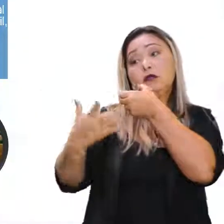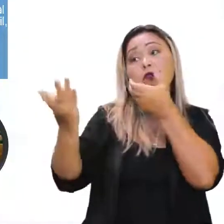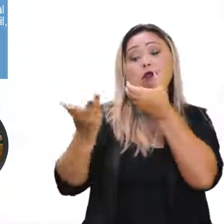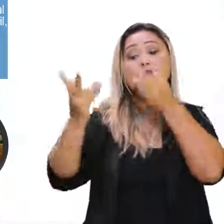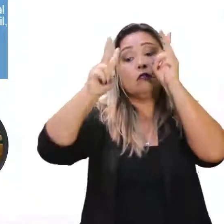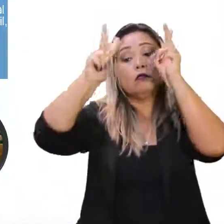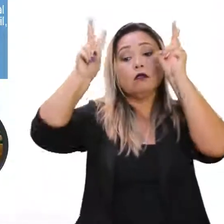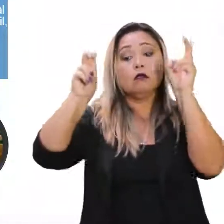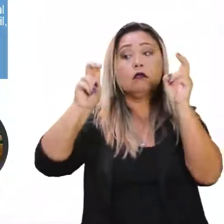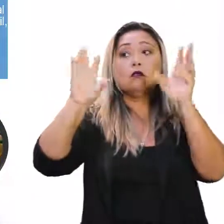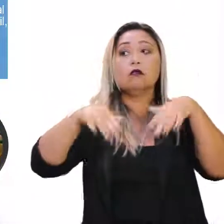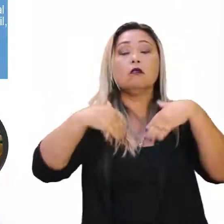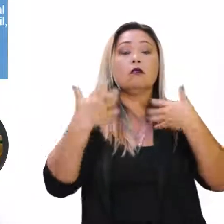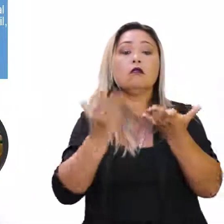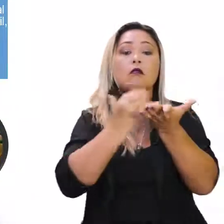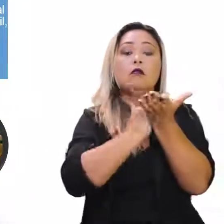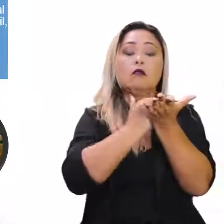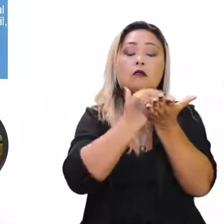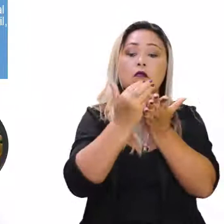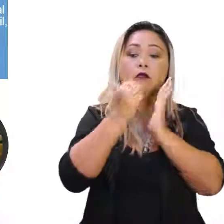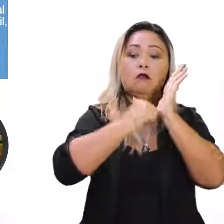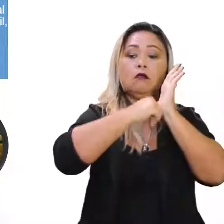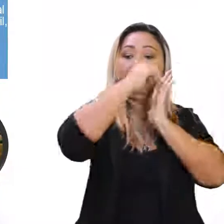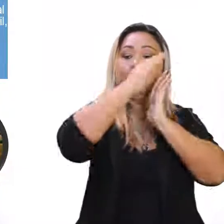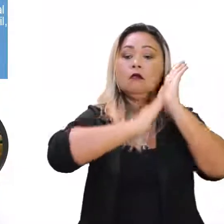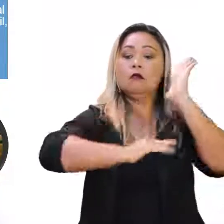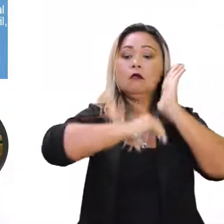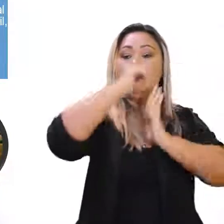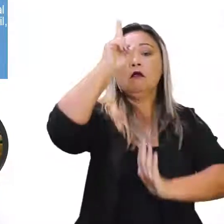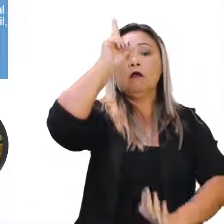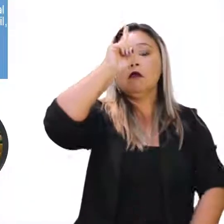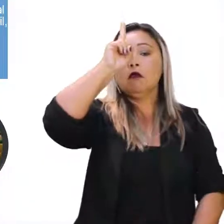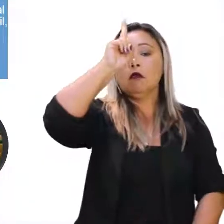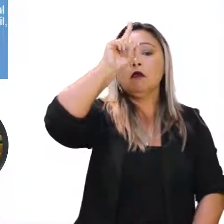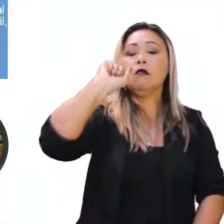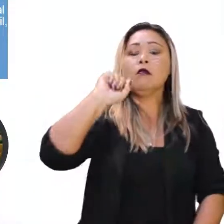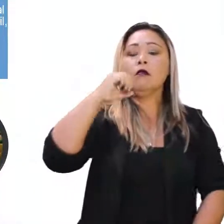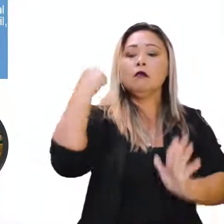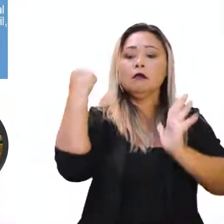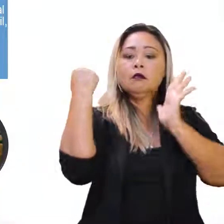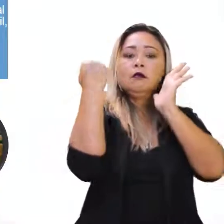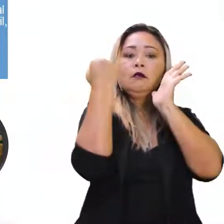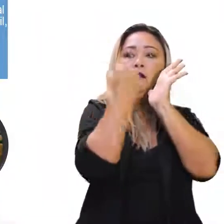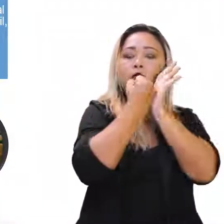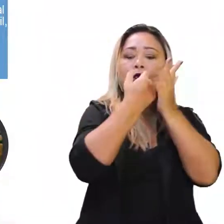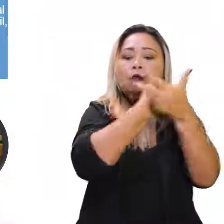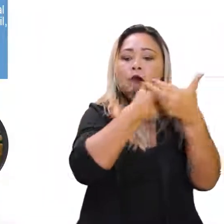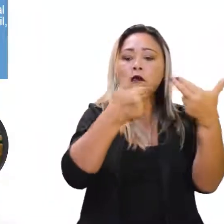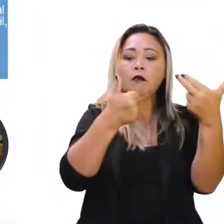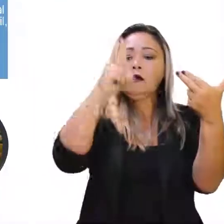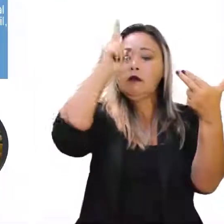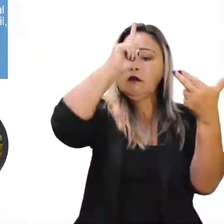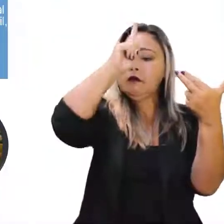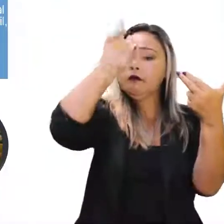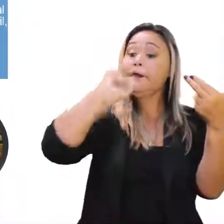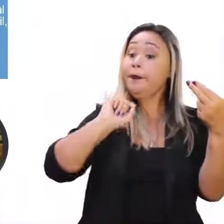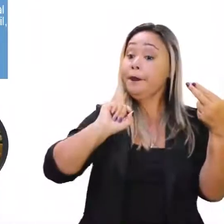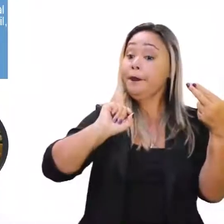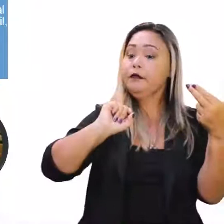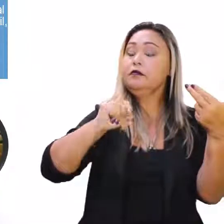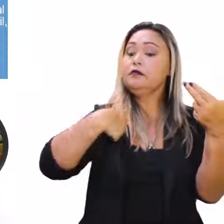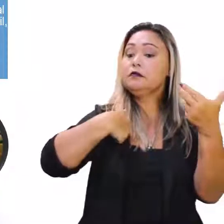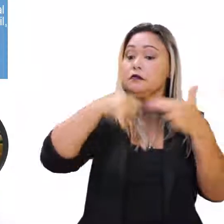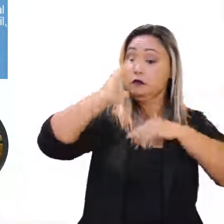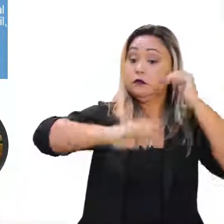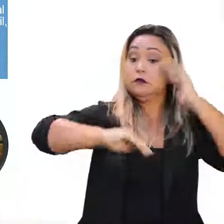abordar. Então, vamos ali iniciar com pintura histórica, que é registrar algum acontecimento histórico, ou seja, o